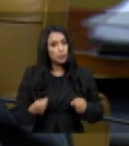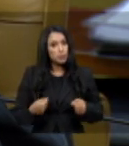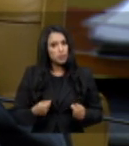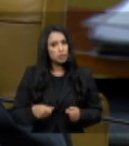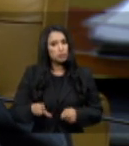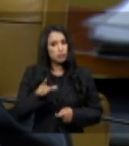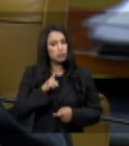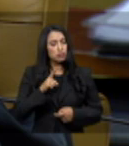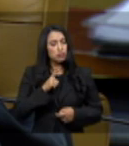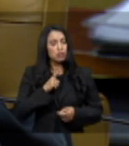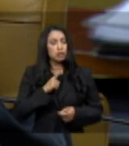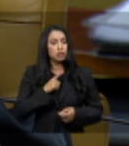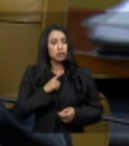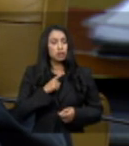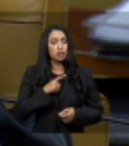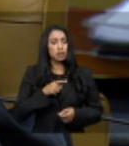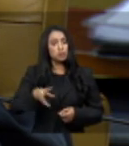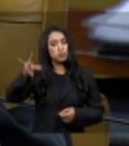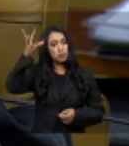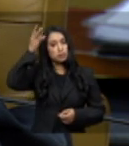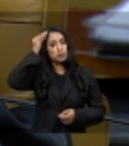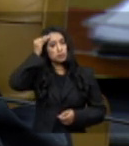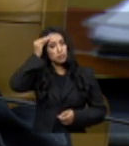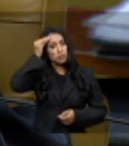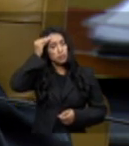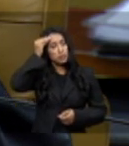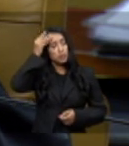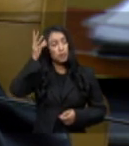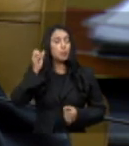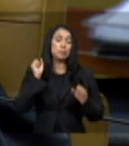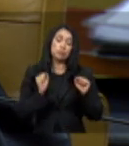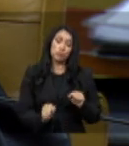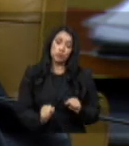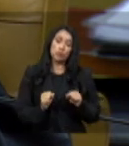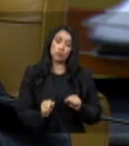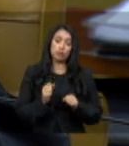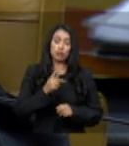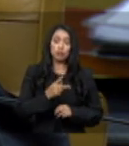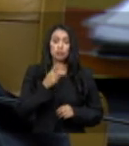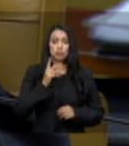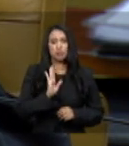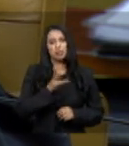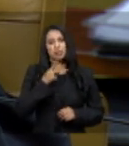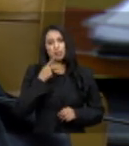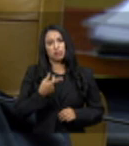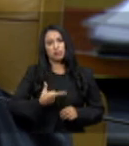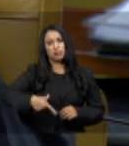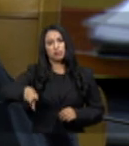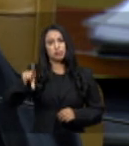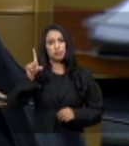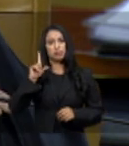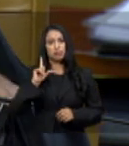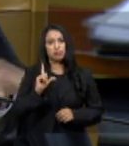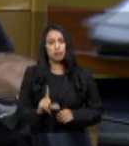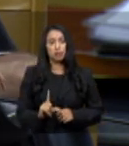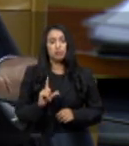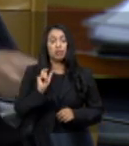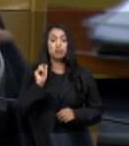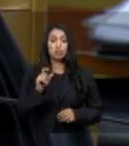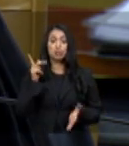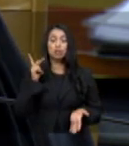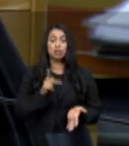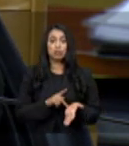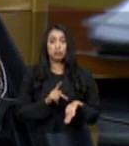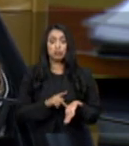que nós tenhamos esta visão é podemos até dizer como já foi dito que de